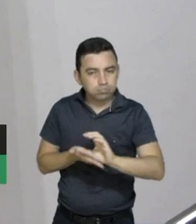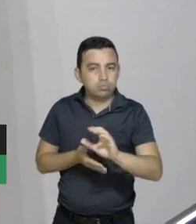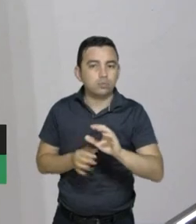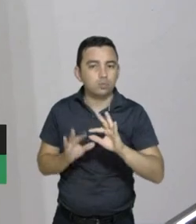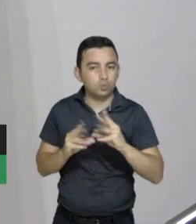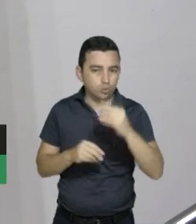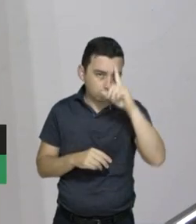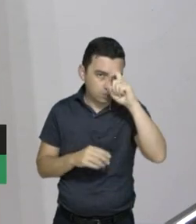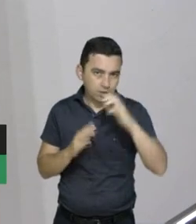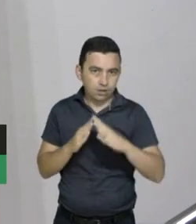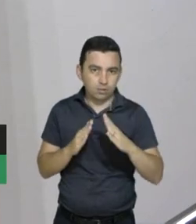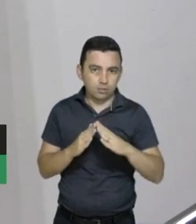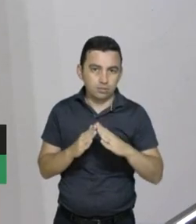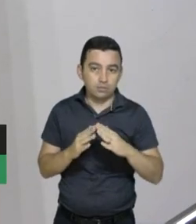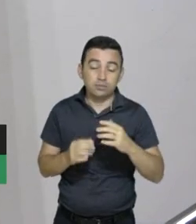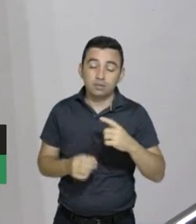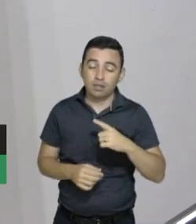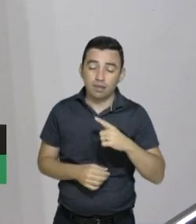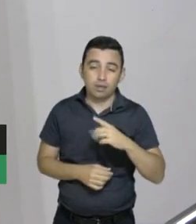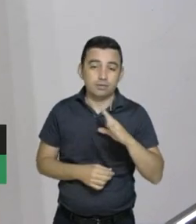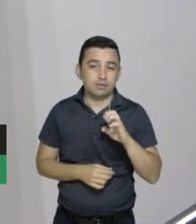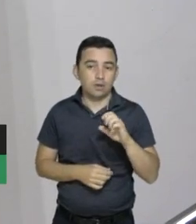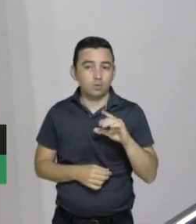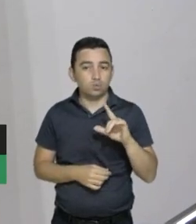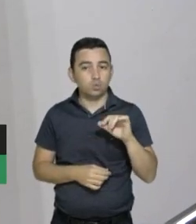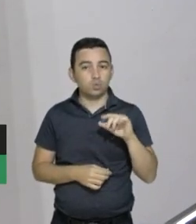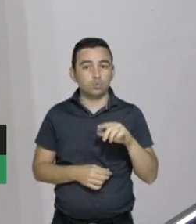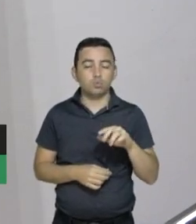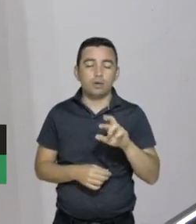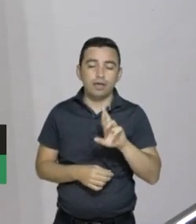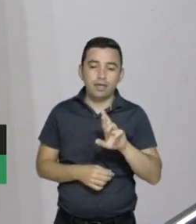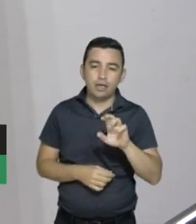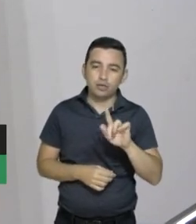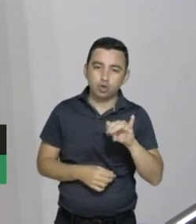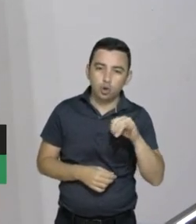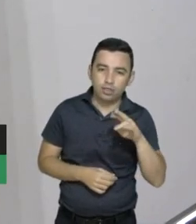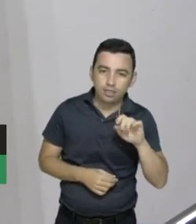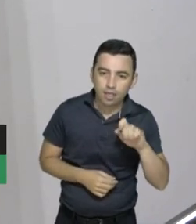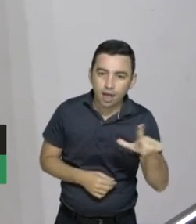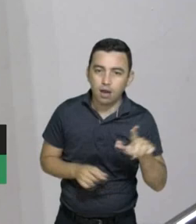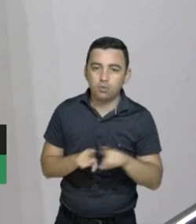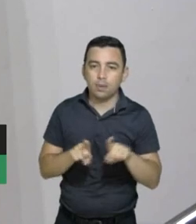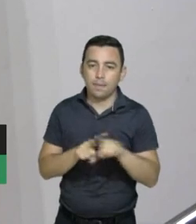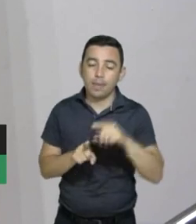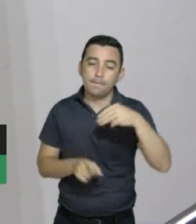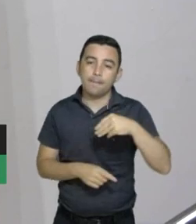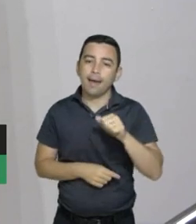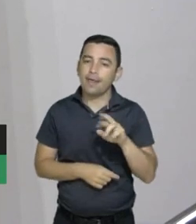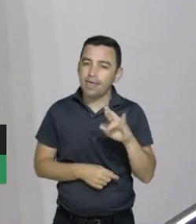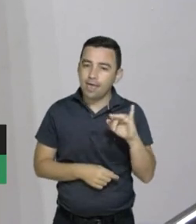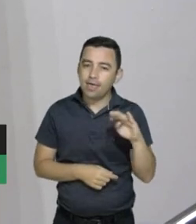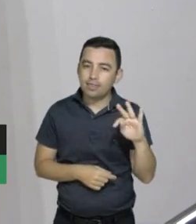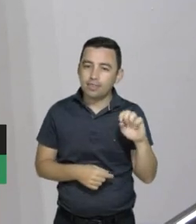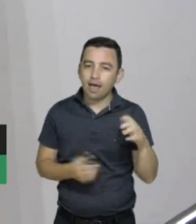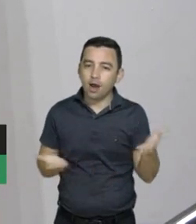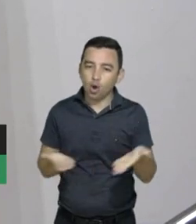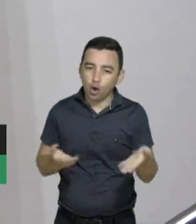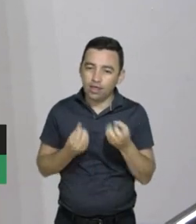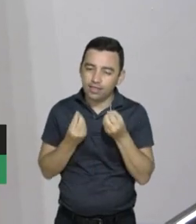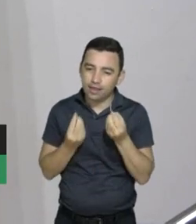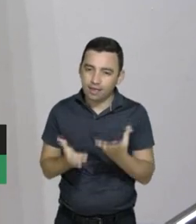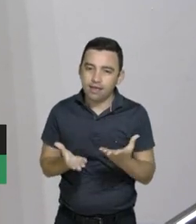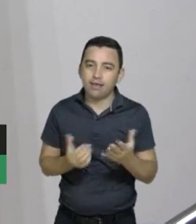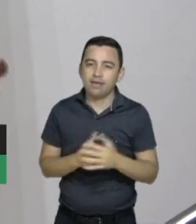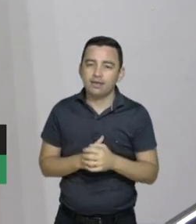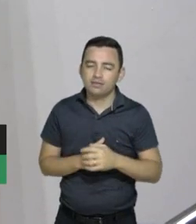precisamos muito longe Celso Ramos Hospital Regional Hospital Marieta que agora foi entregue estava em situação